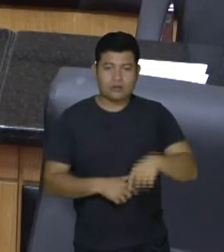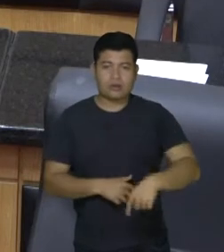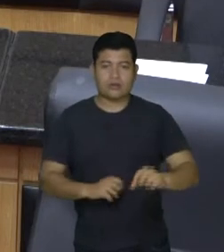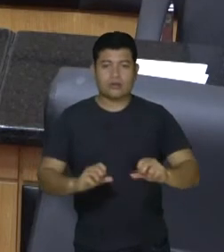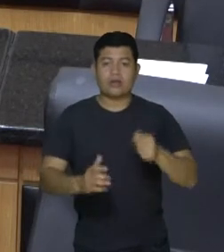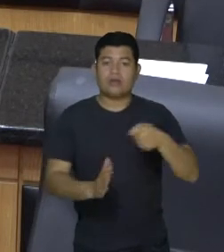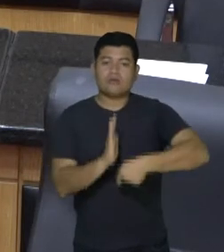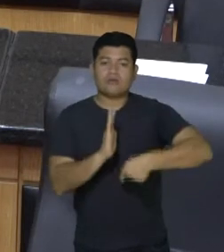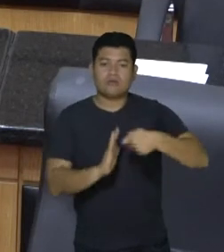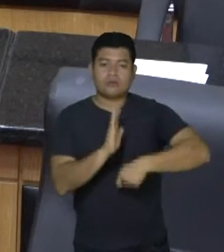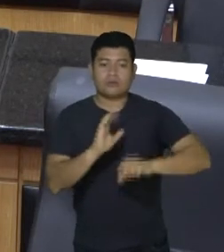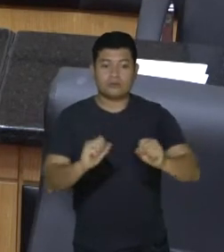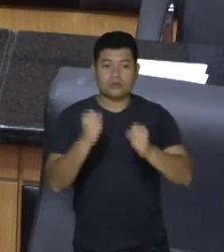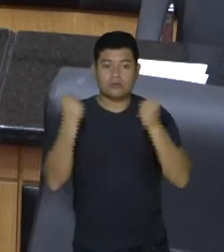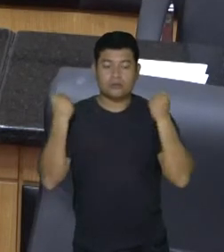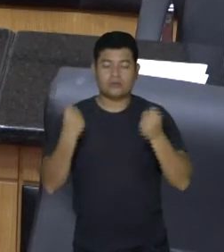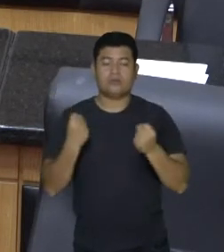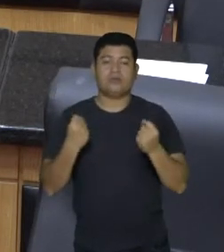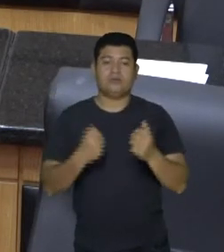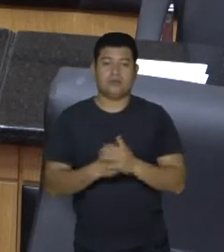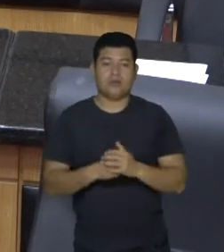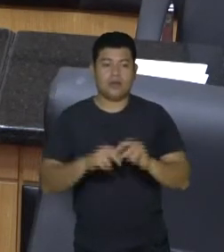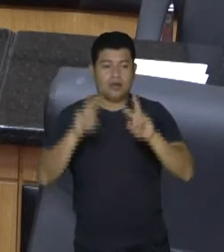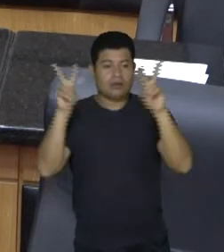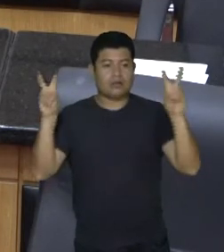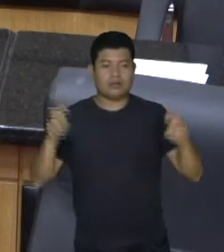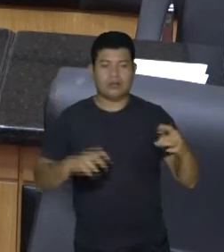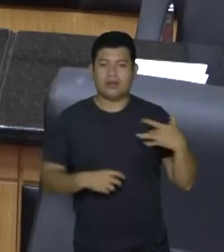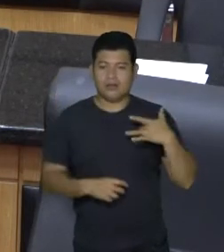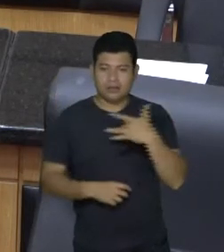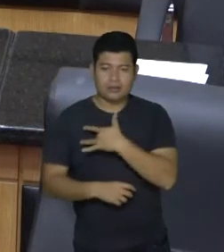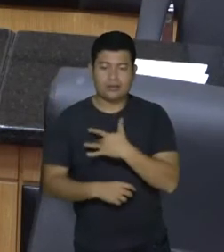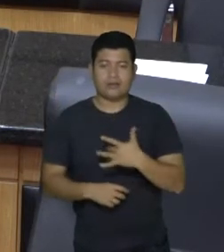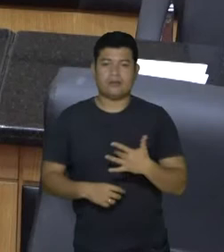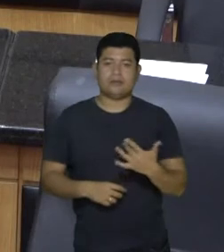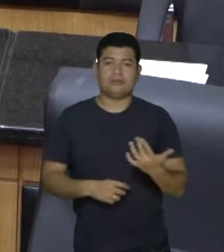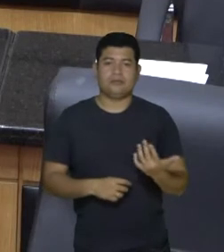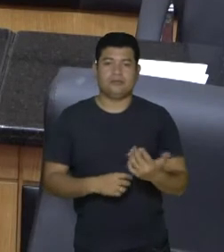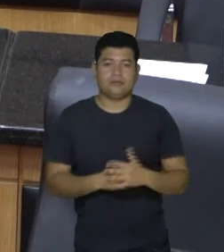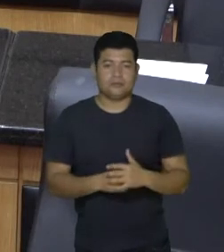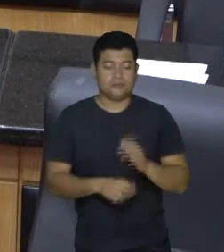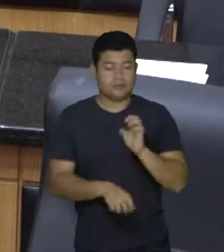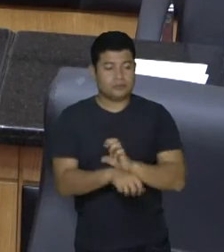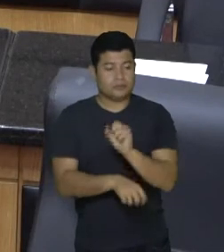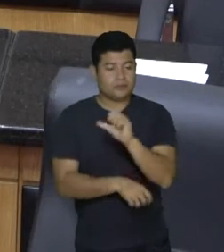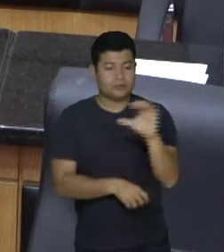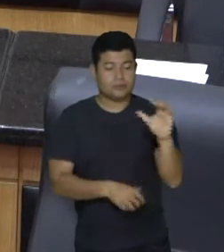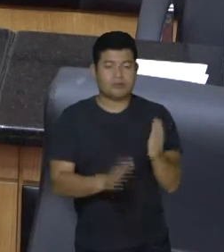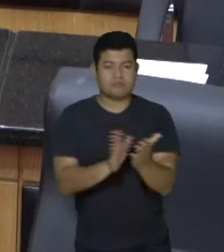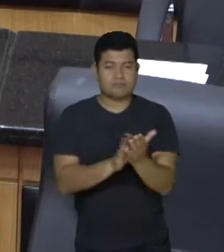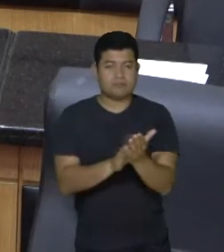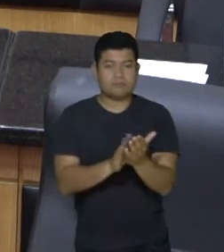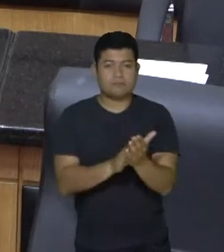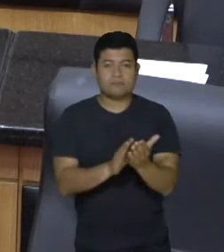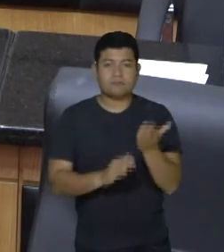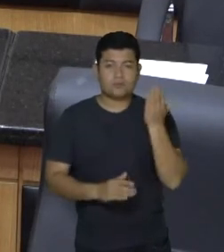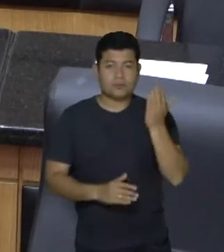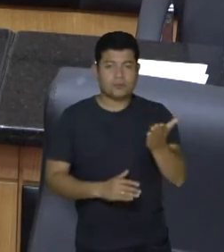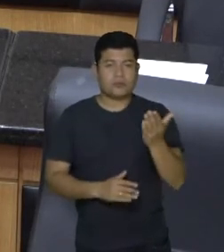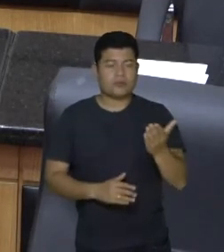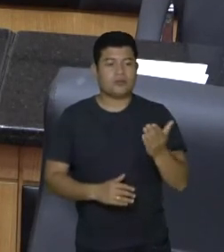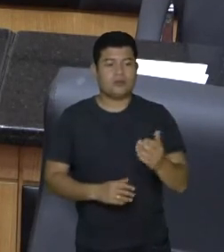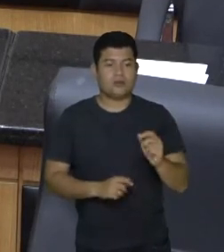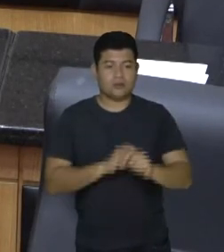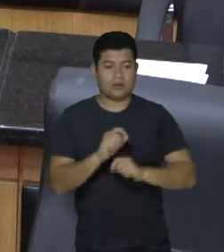defendendo causas tão importantes como é a saúde da população do nosso estado de Santa Catarina. Então, parabéns pela sua